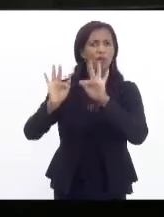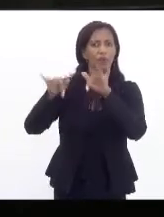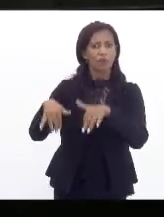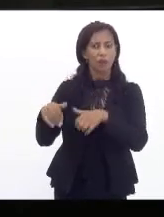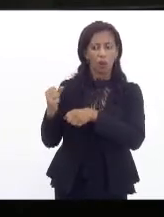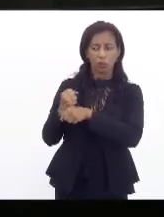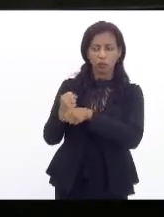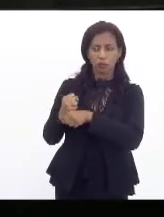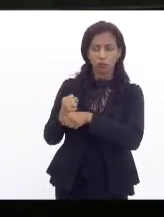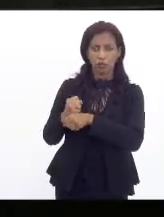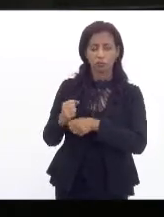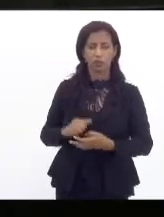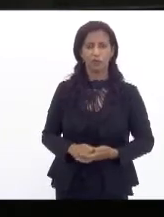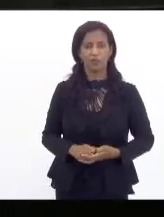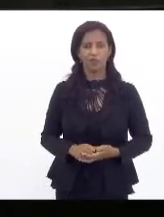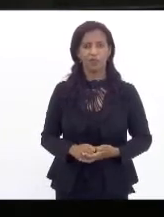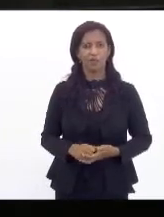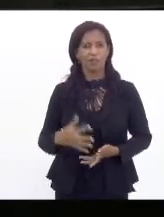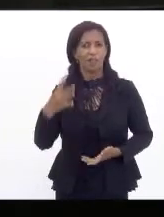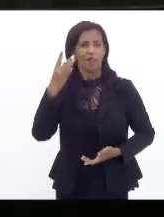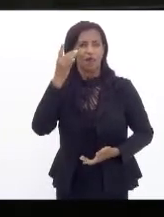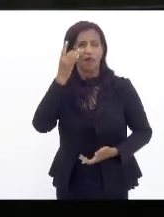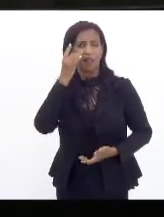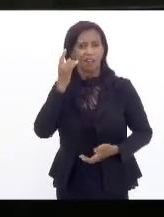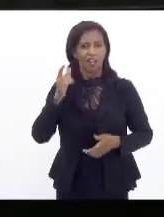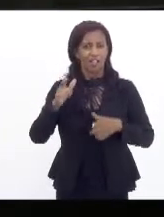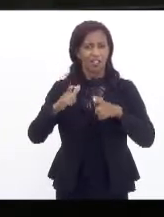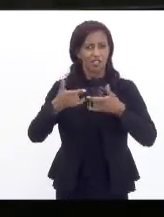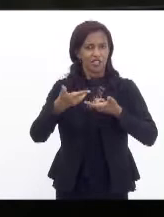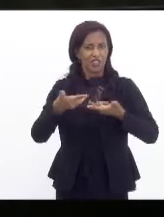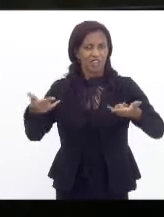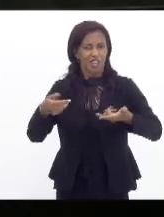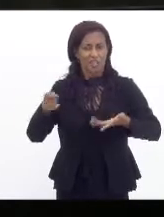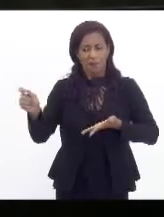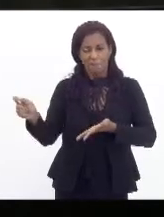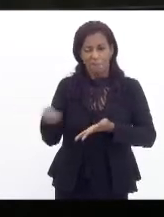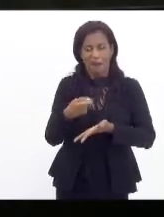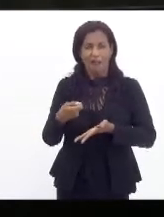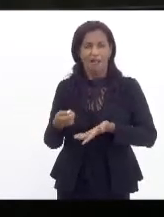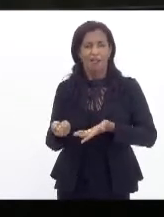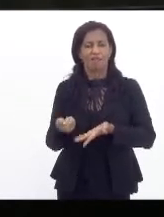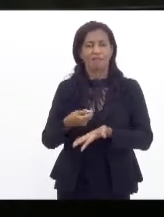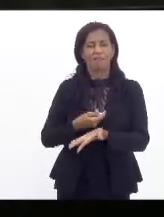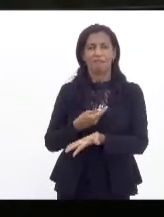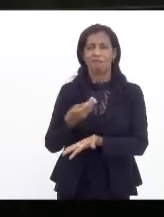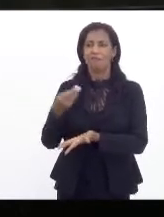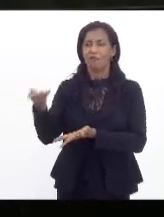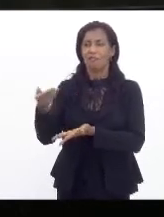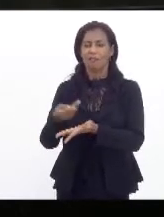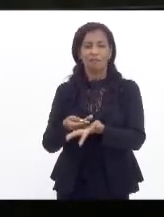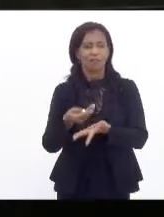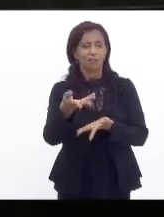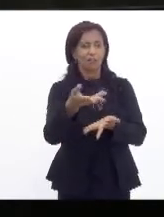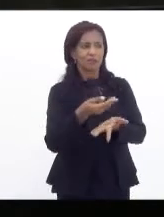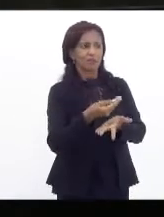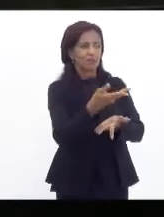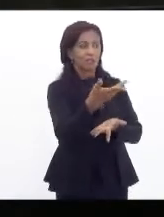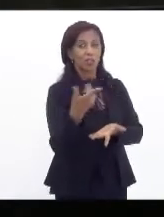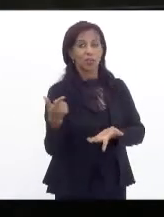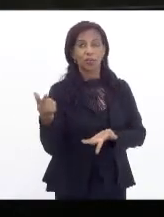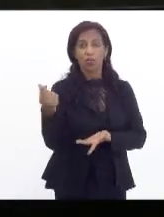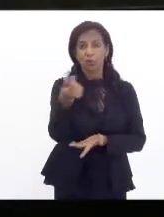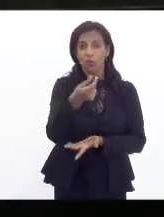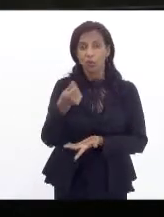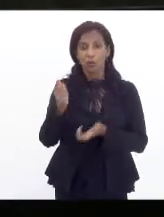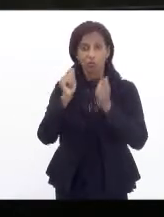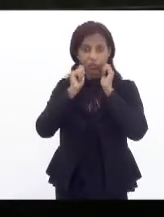do ano, a apresentação de um cheque imenso, né, devolvendo esse dinheiro, um dinheiro